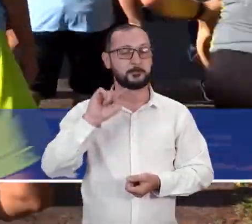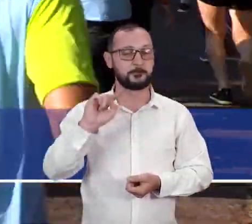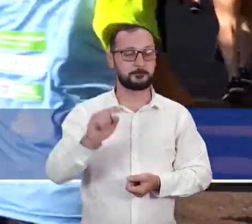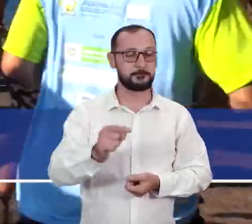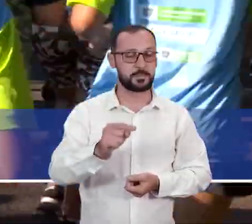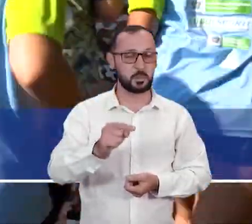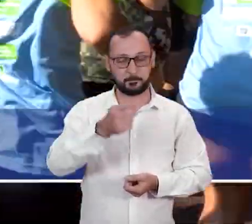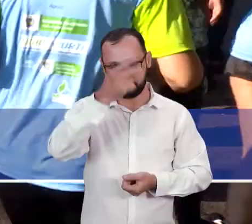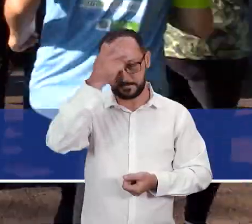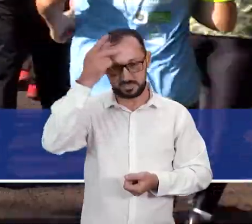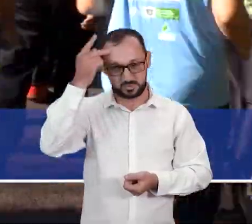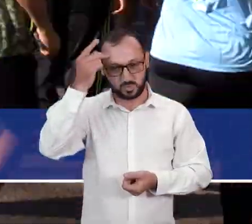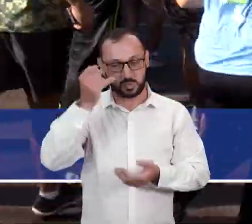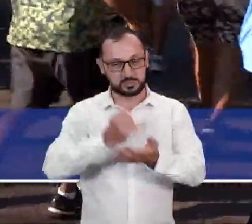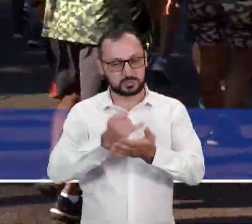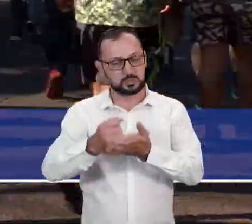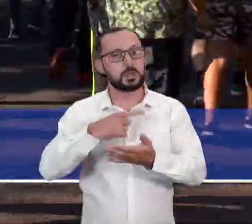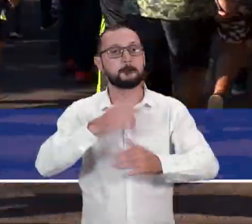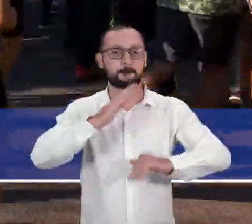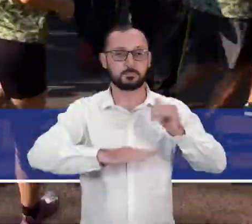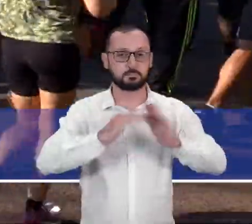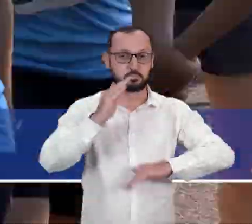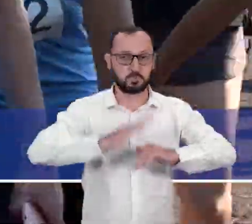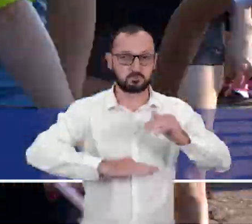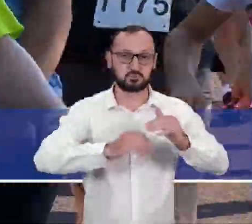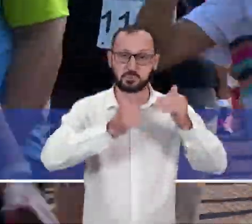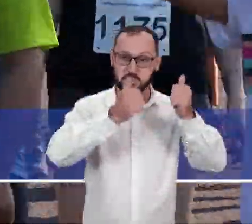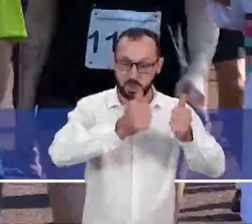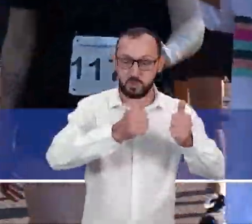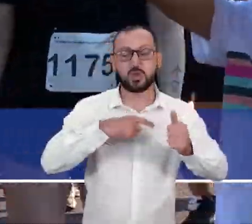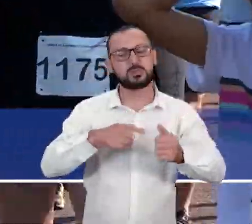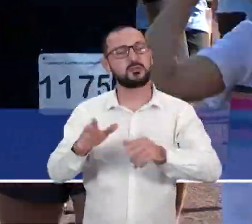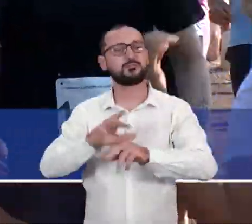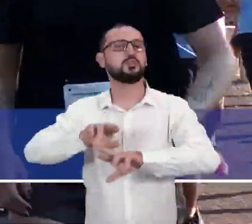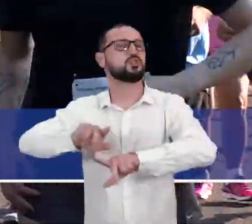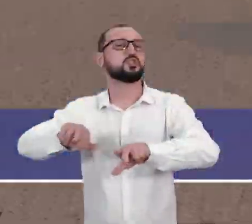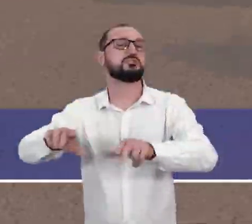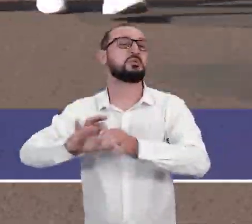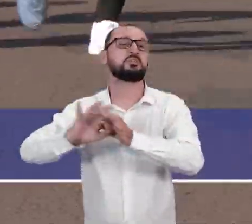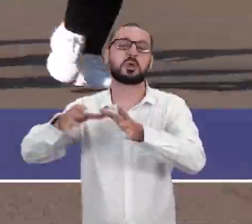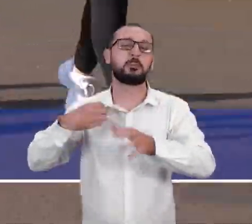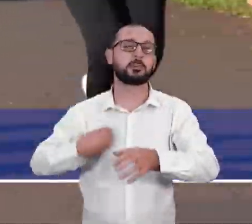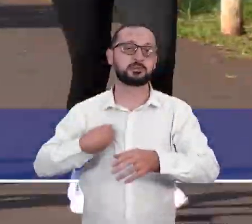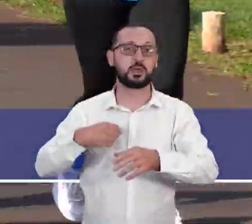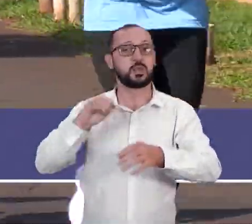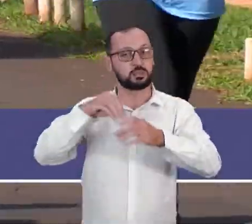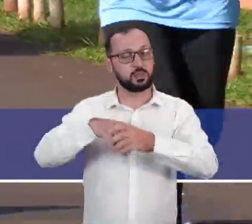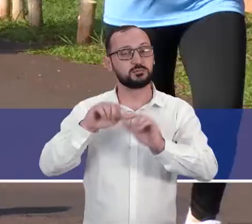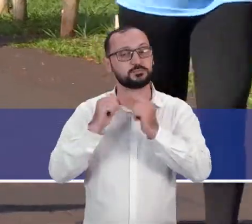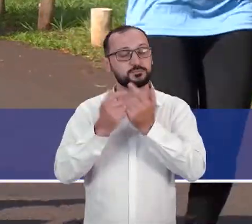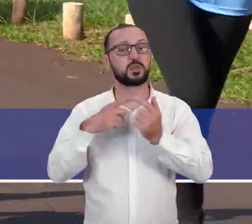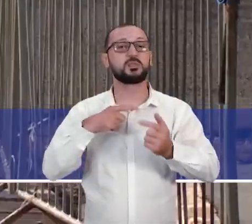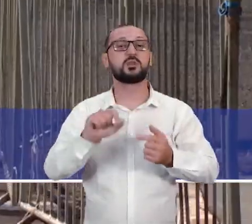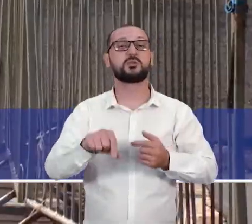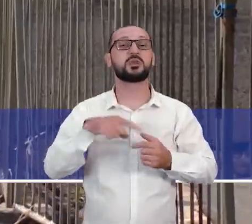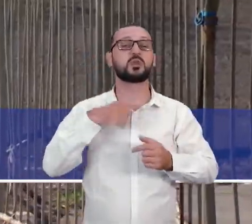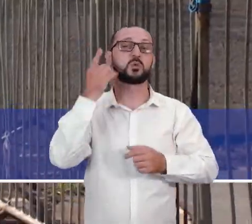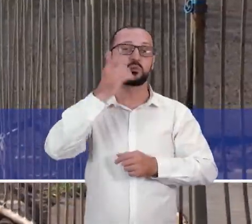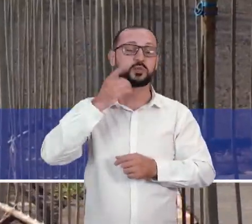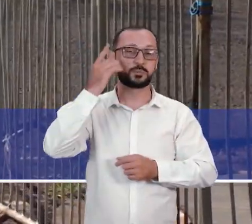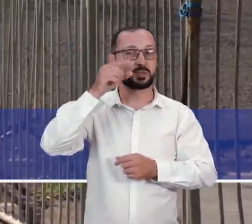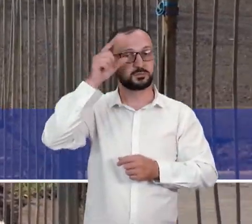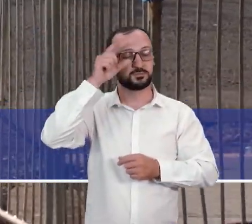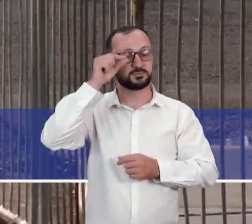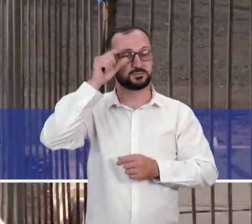Entre os mais de 1.000 inscritos estavam atletas profissionais e amadores, da comunidade em geral e também da Casa de Leis, como o deputado